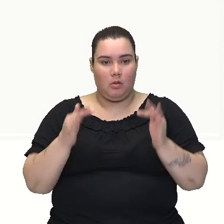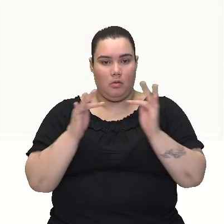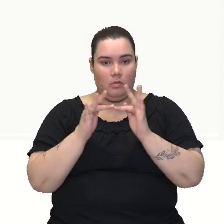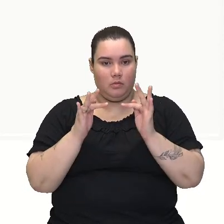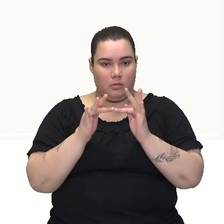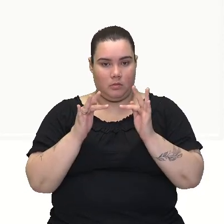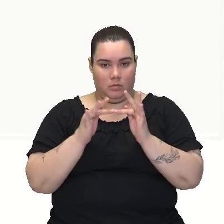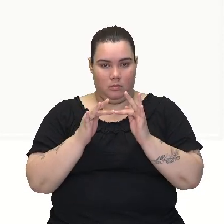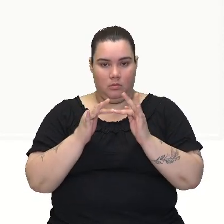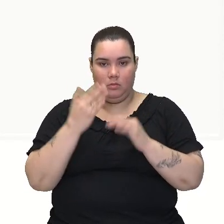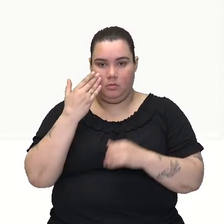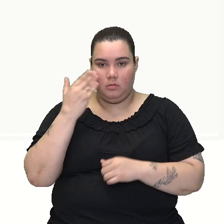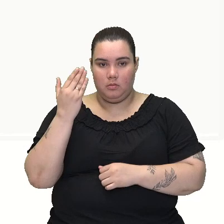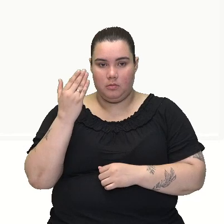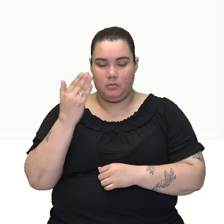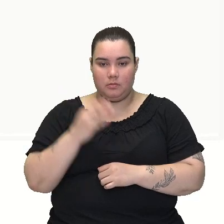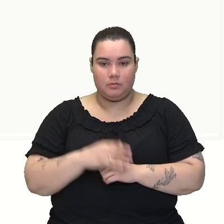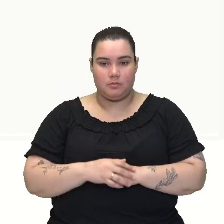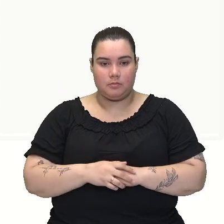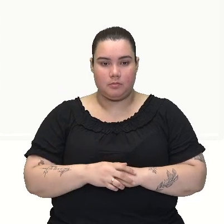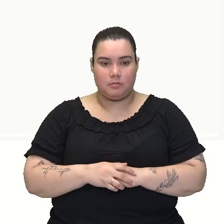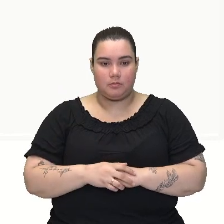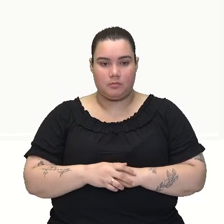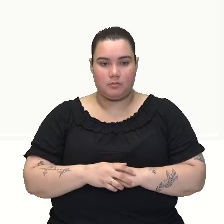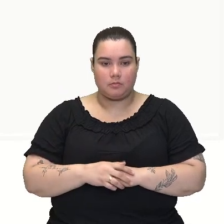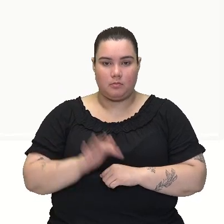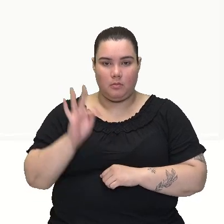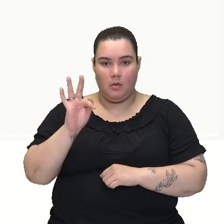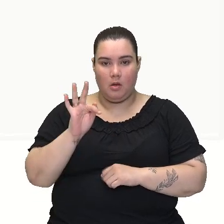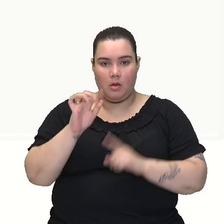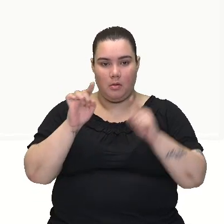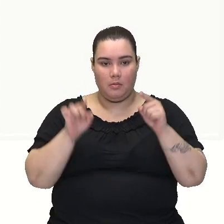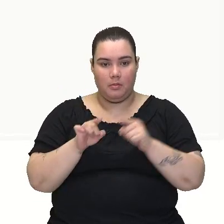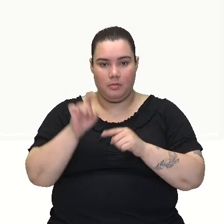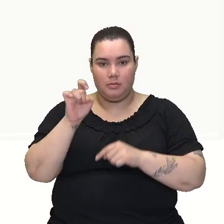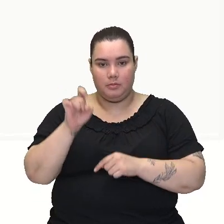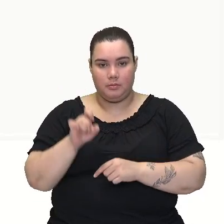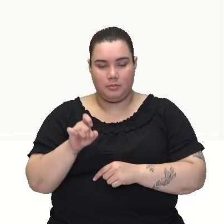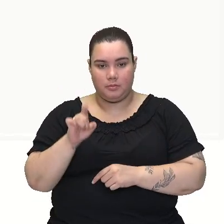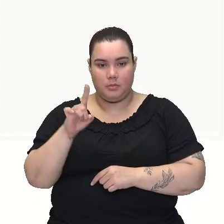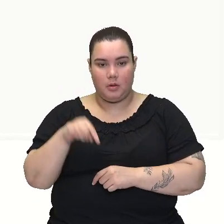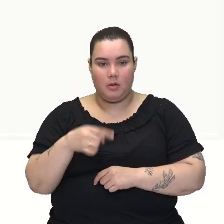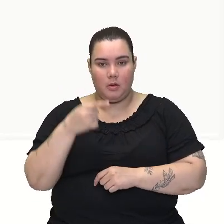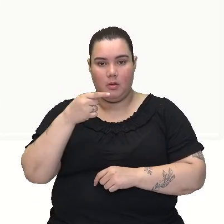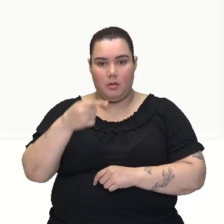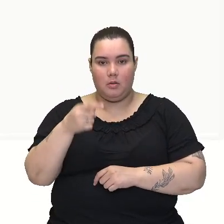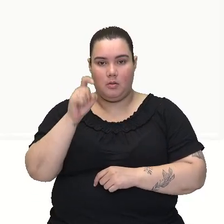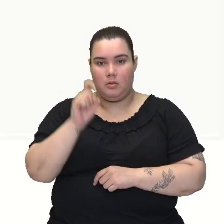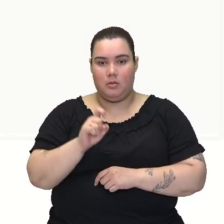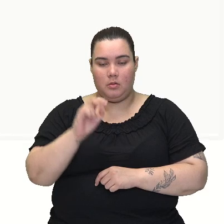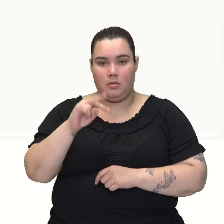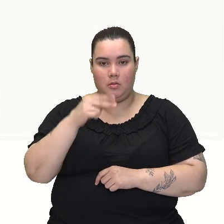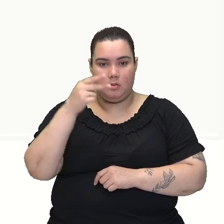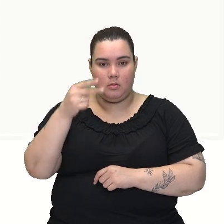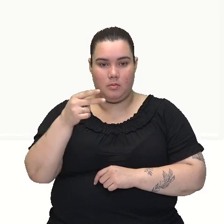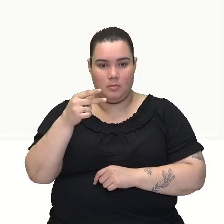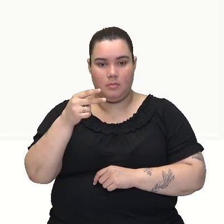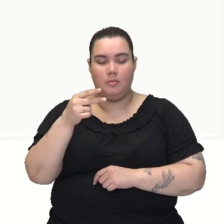nossa função, vamos escrever aqui embaixo, f de x igual a menos x ao